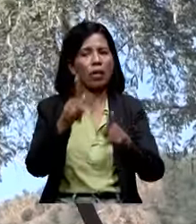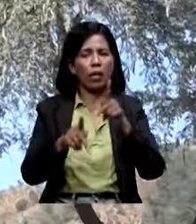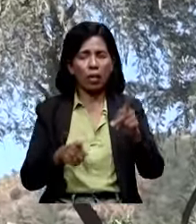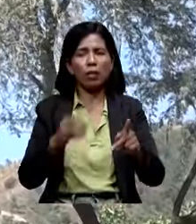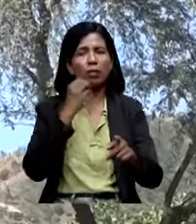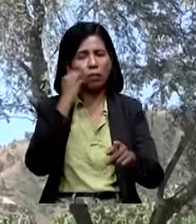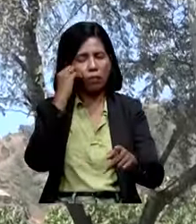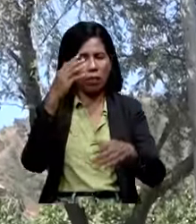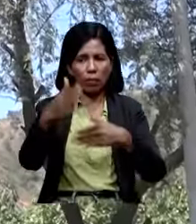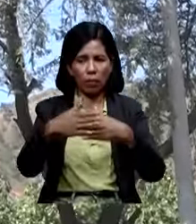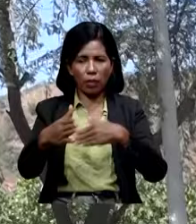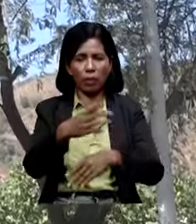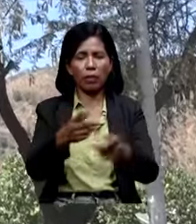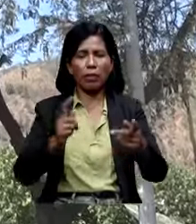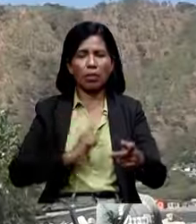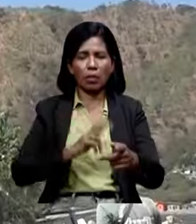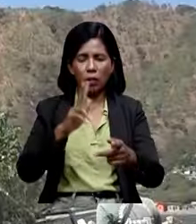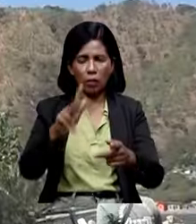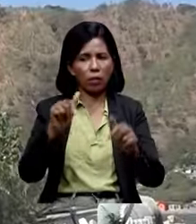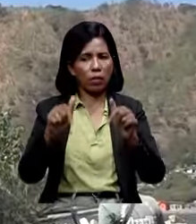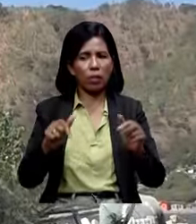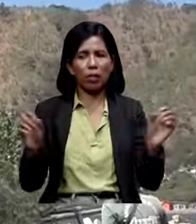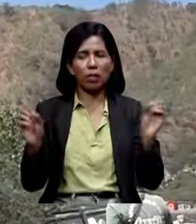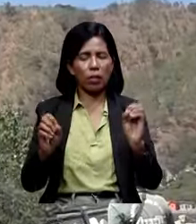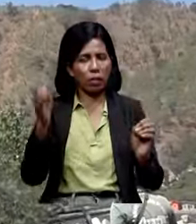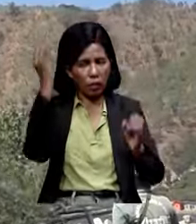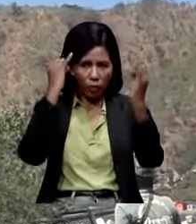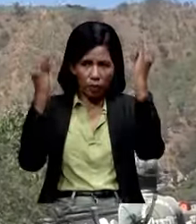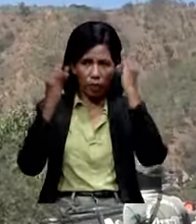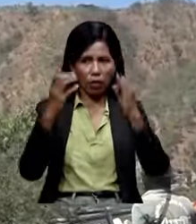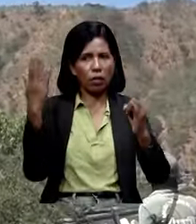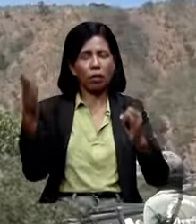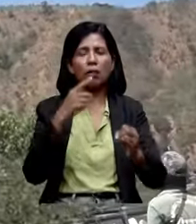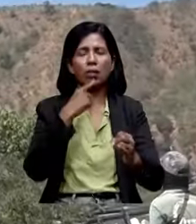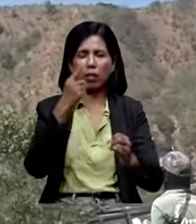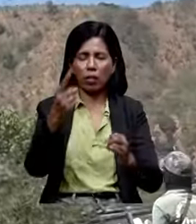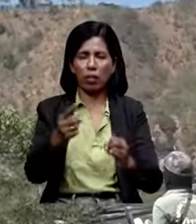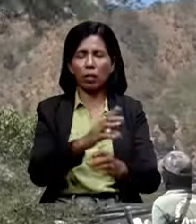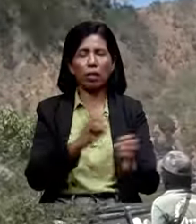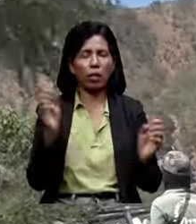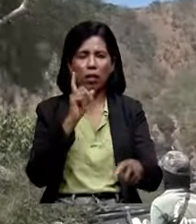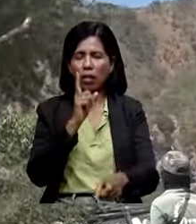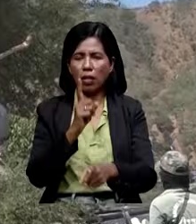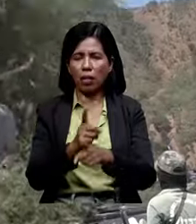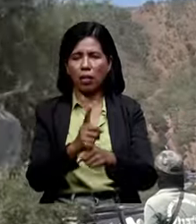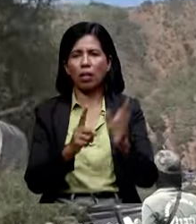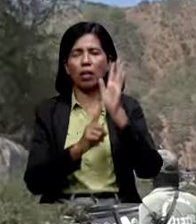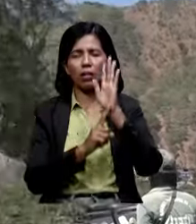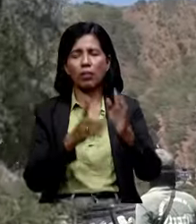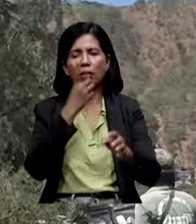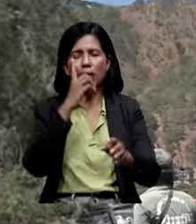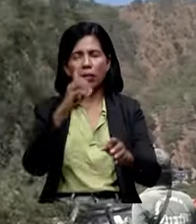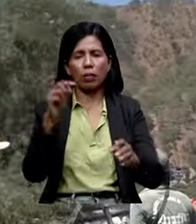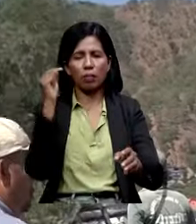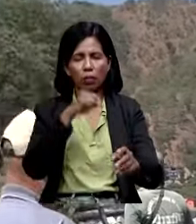Nebehela Bessic, a Irim Praça Tacitolo, né, rejeita informação, né, não considera diretor ADN, ratou declaração falso